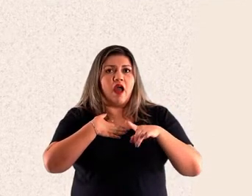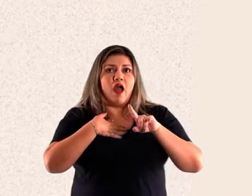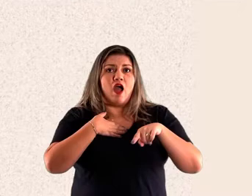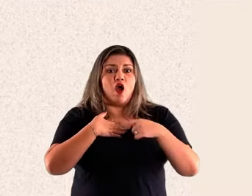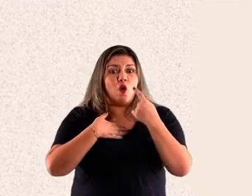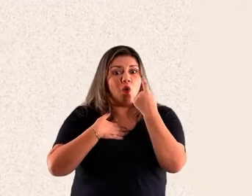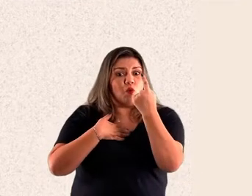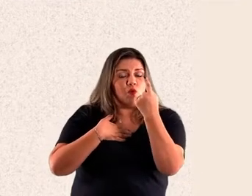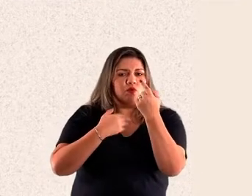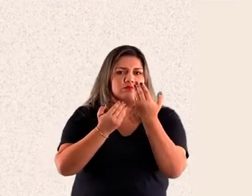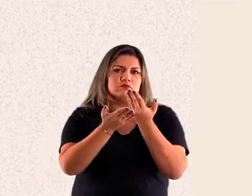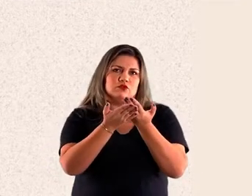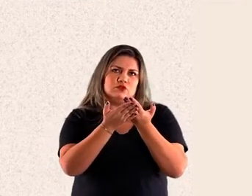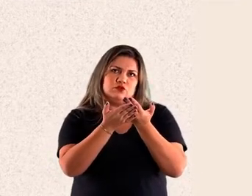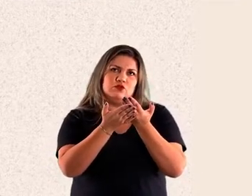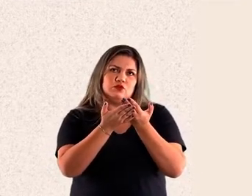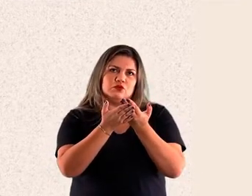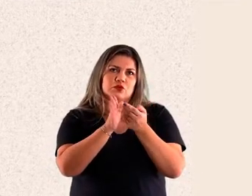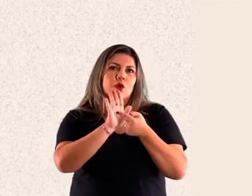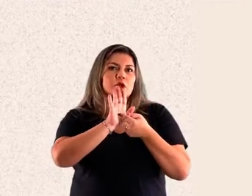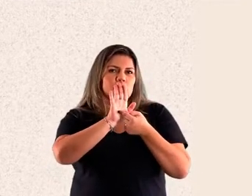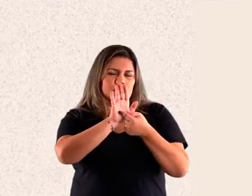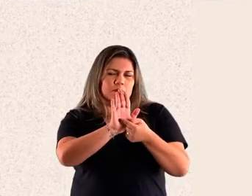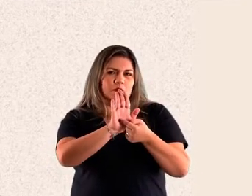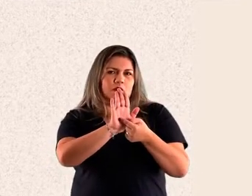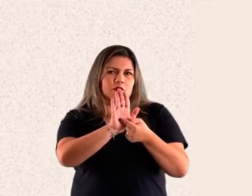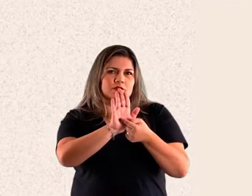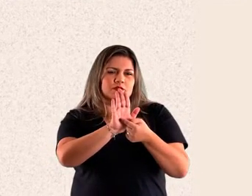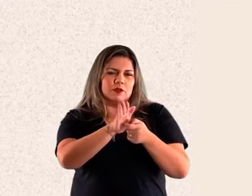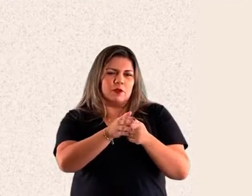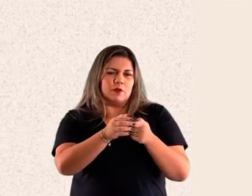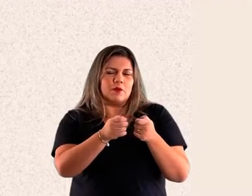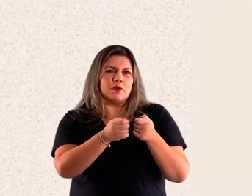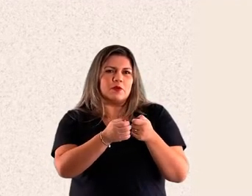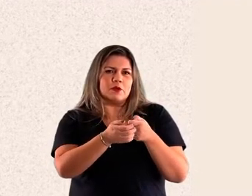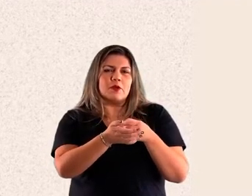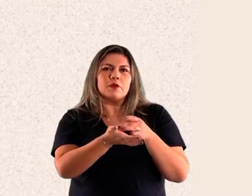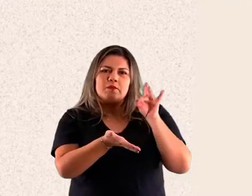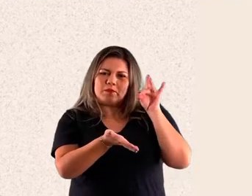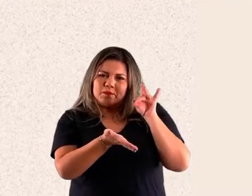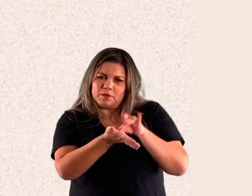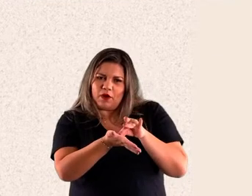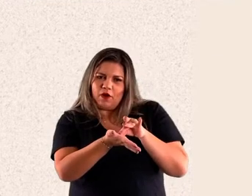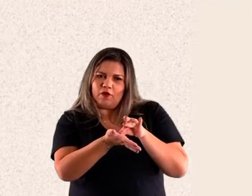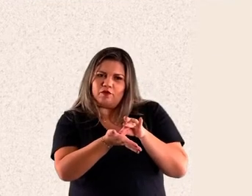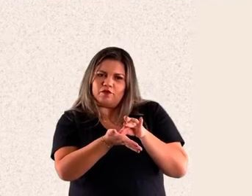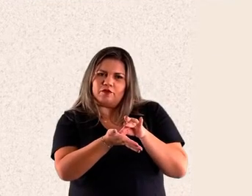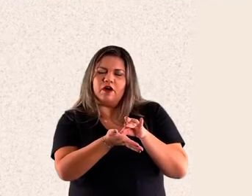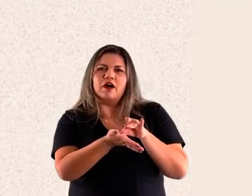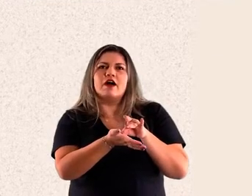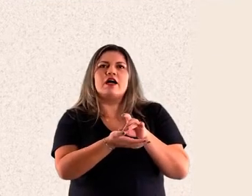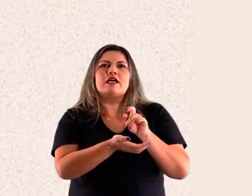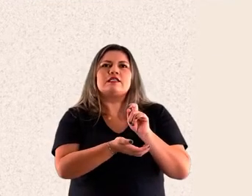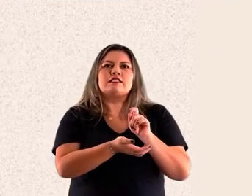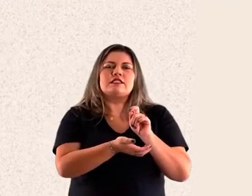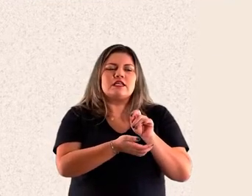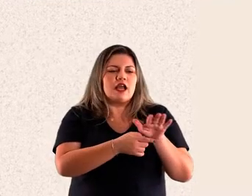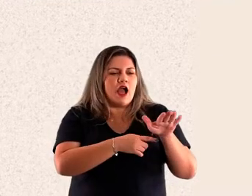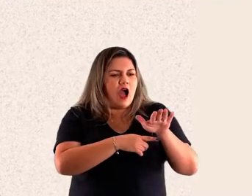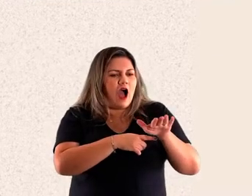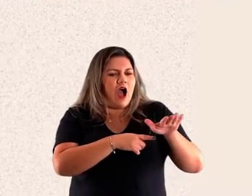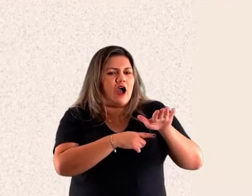um dos estudos que foi realizado que comprovam essa questão da sobreposição né da mesma da mesma região